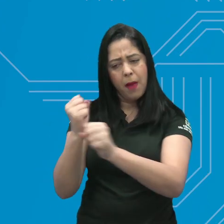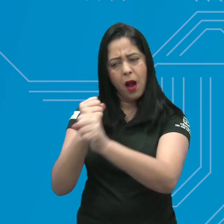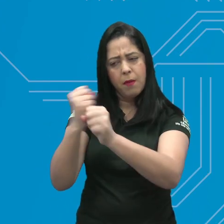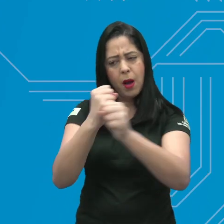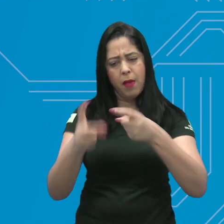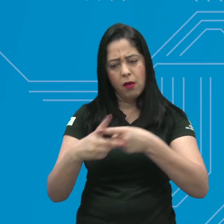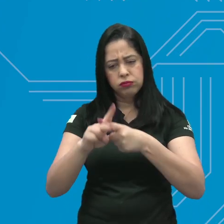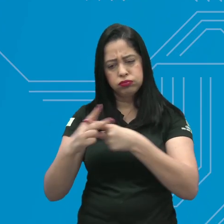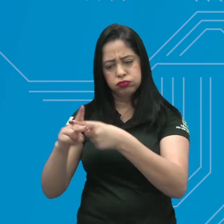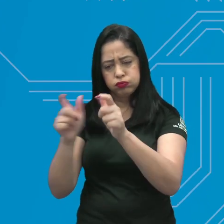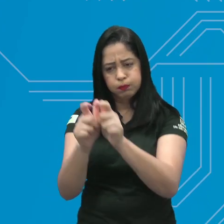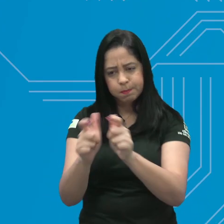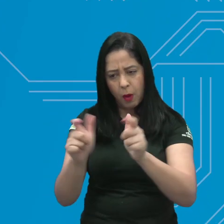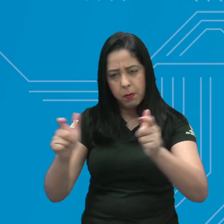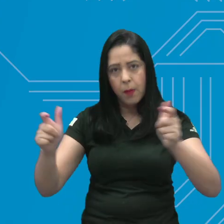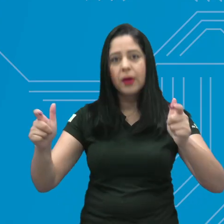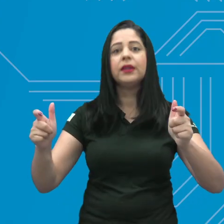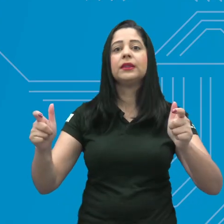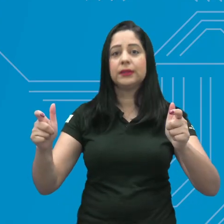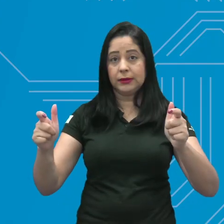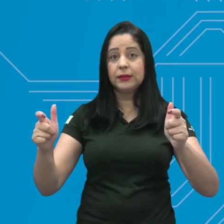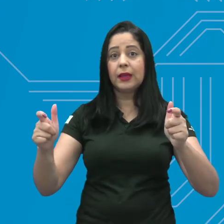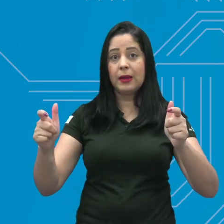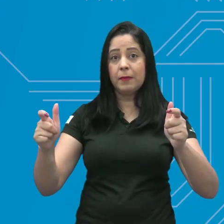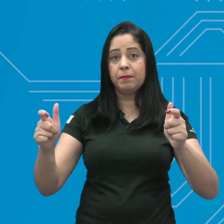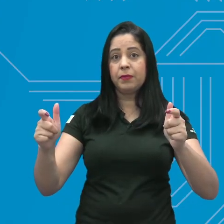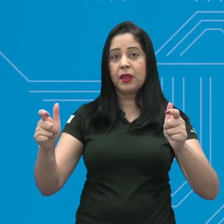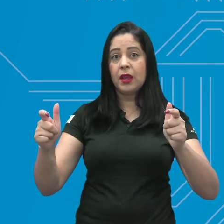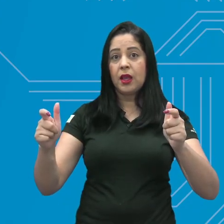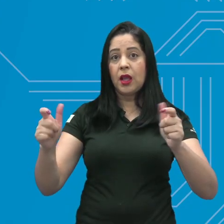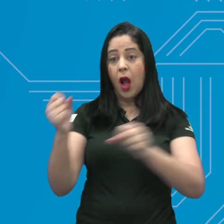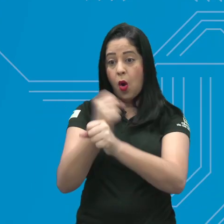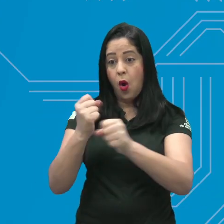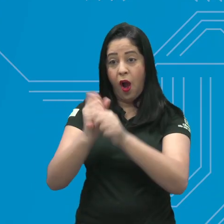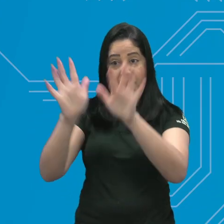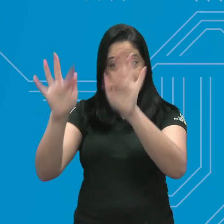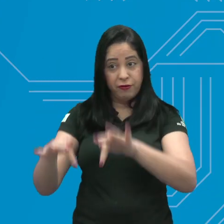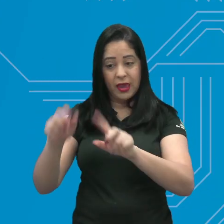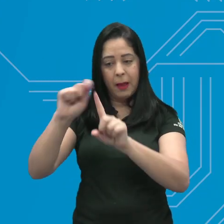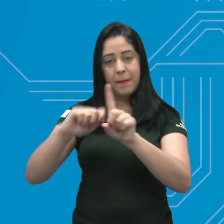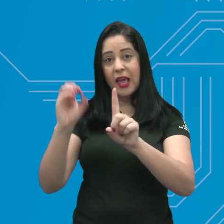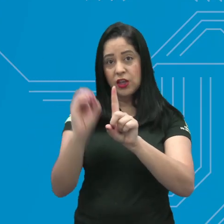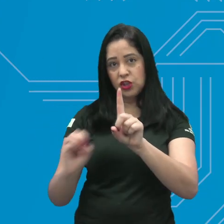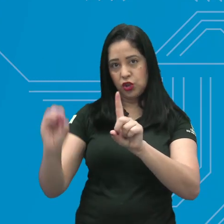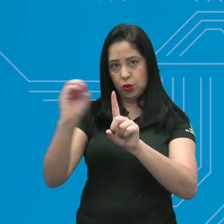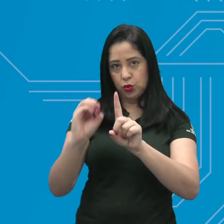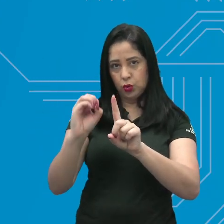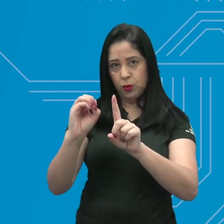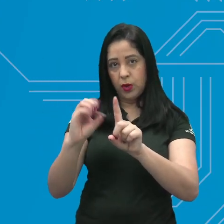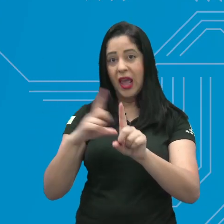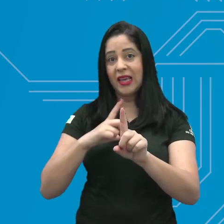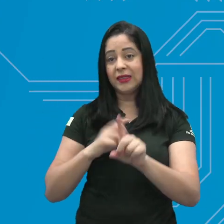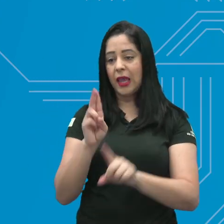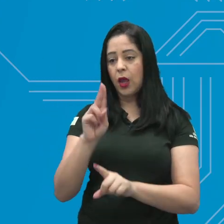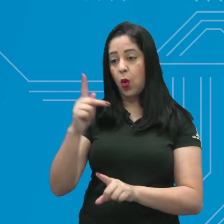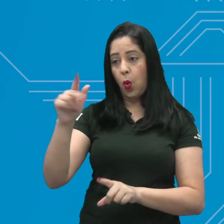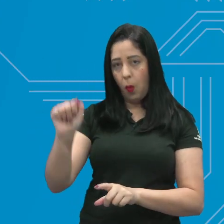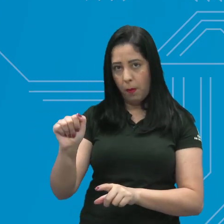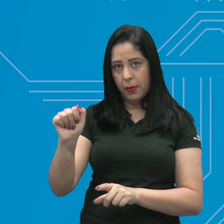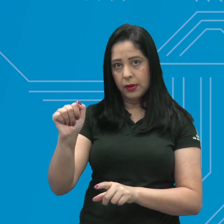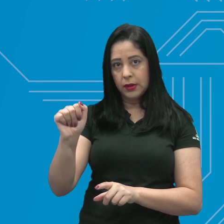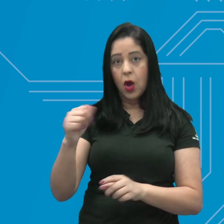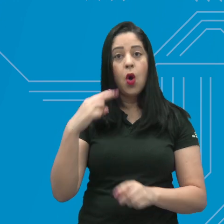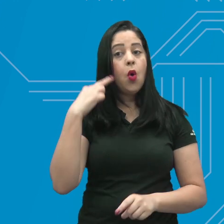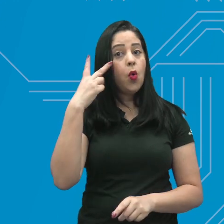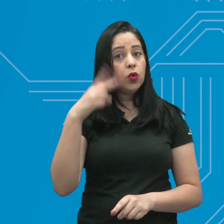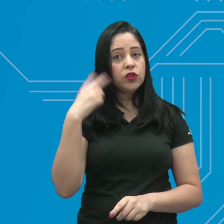por obras de ampliação. A expectativa é que a unidade seja entregue até outubro, como uma nova UPA da região leste.